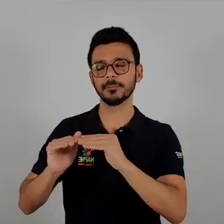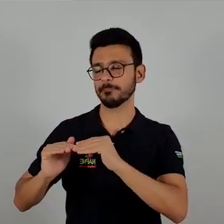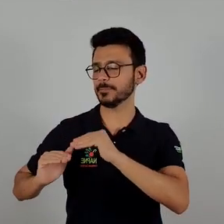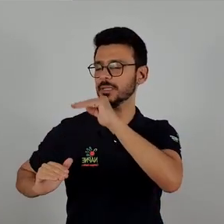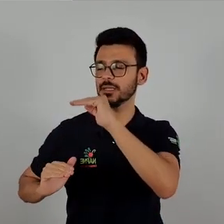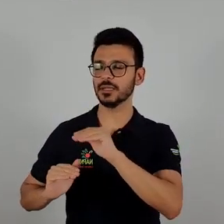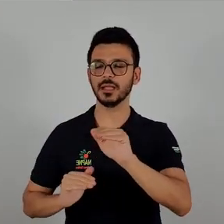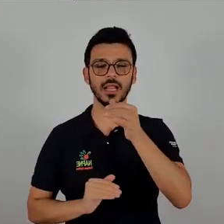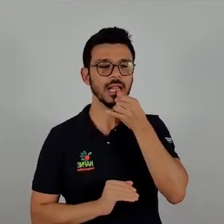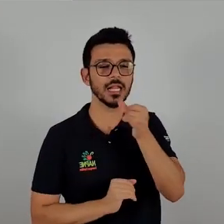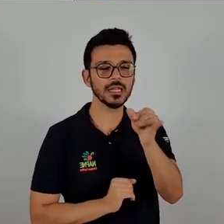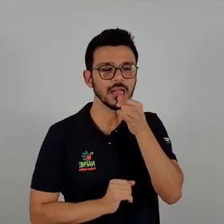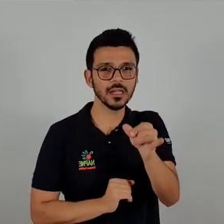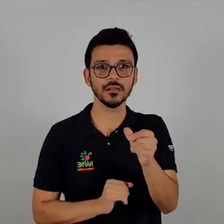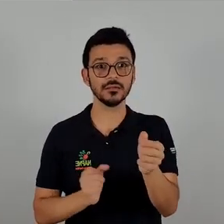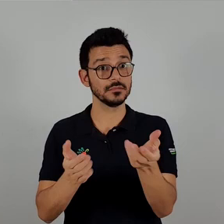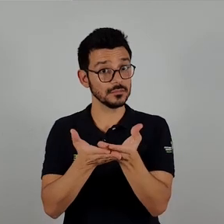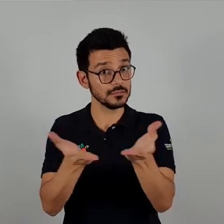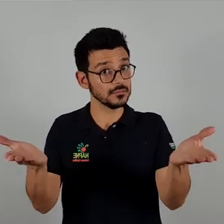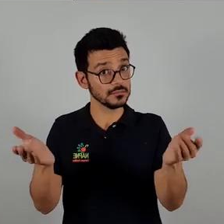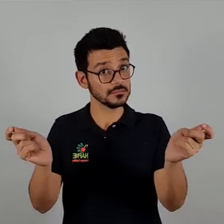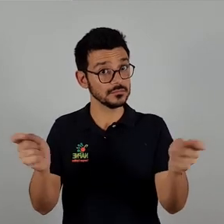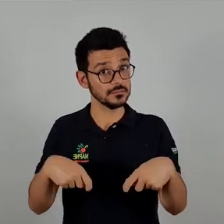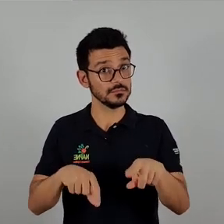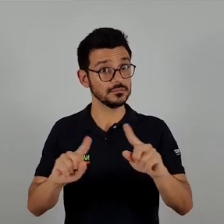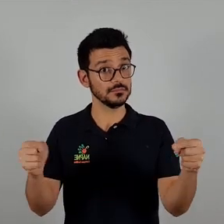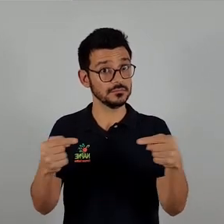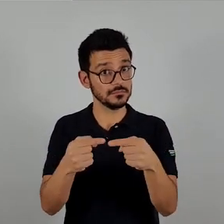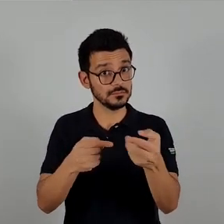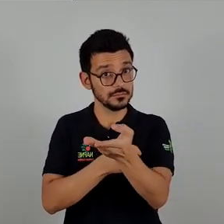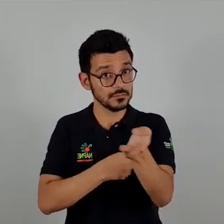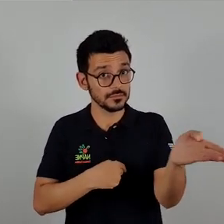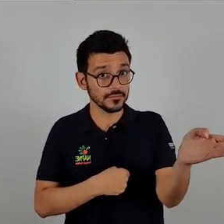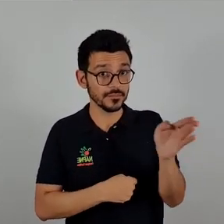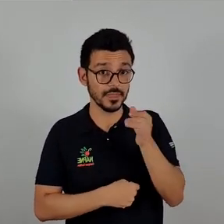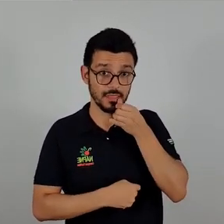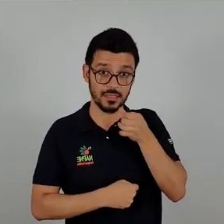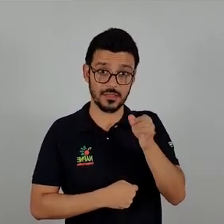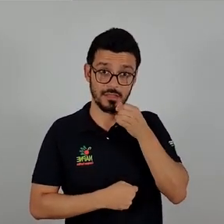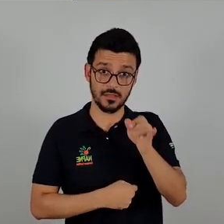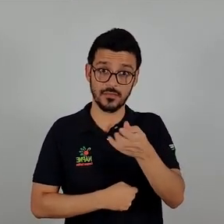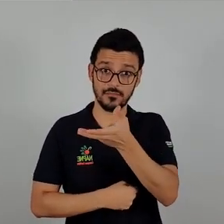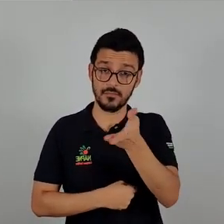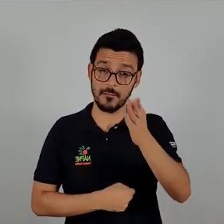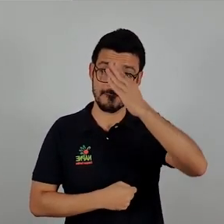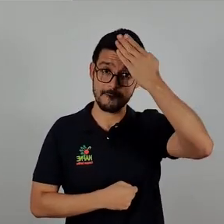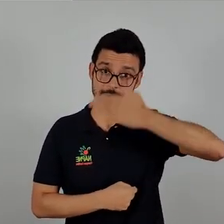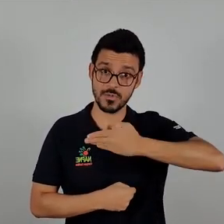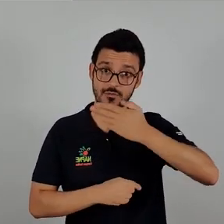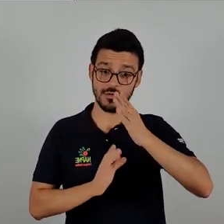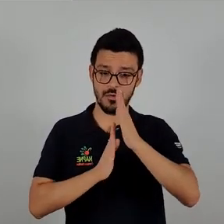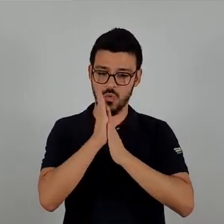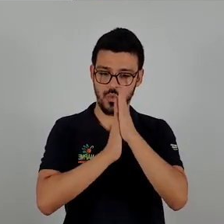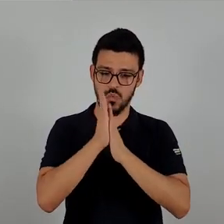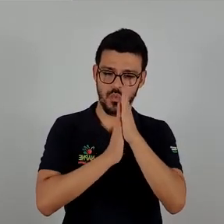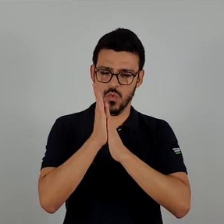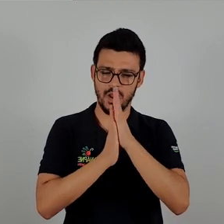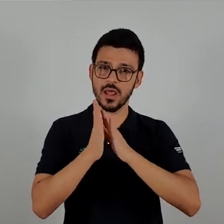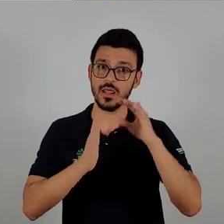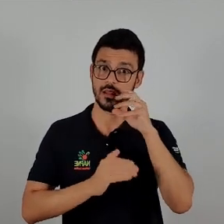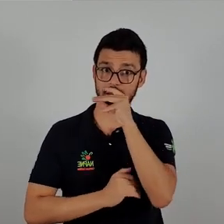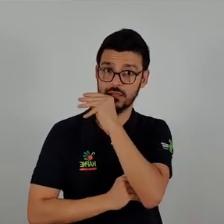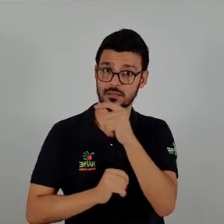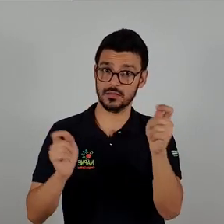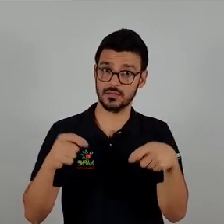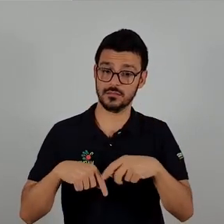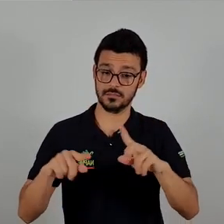eficácia física, ou seja, eu consigo atuar numa dor física, por exemplo, assim